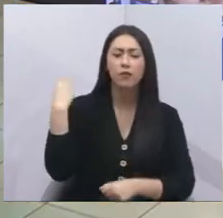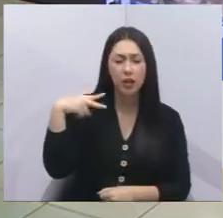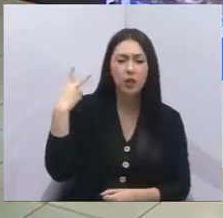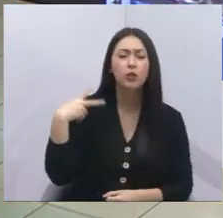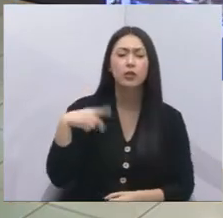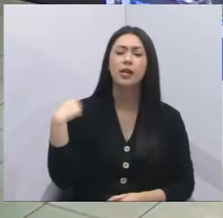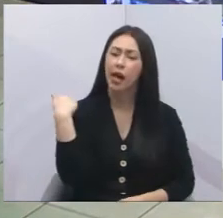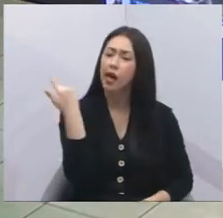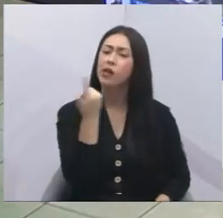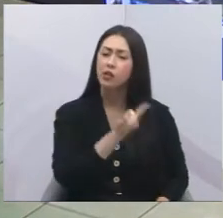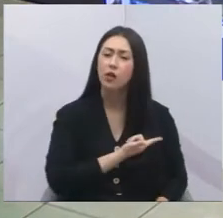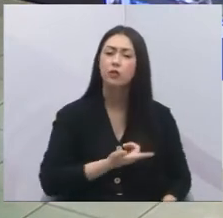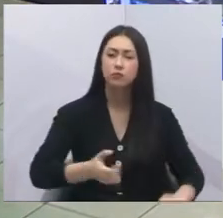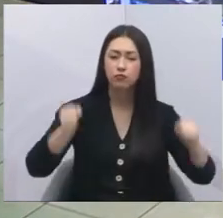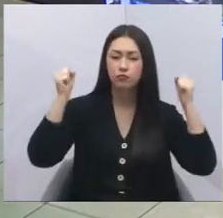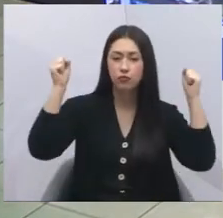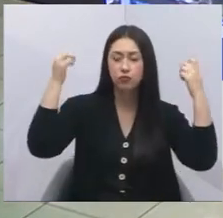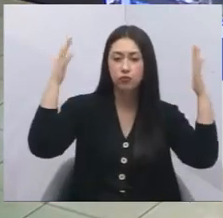e nós vamos...